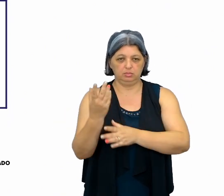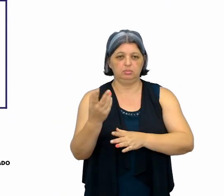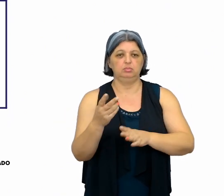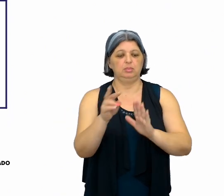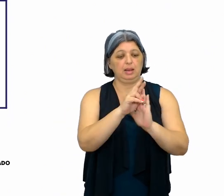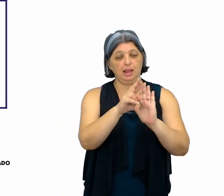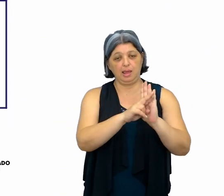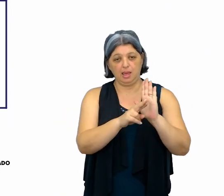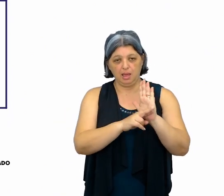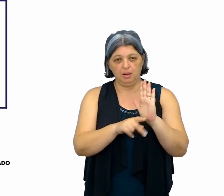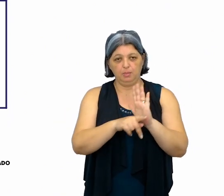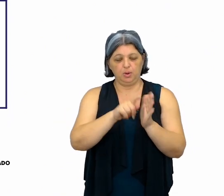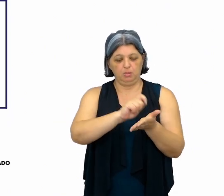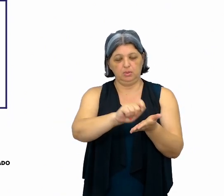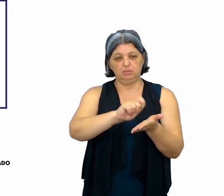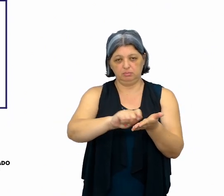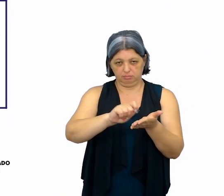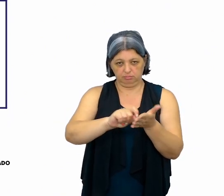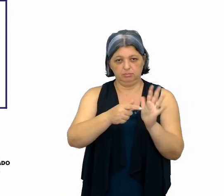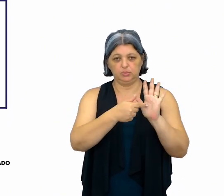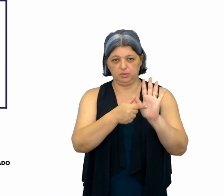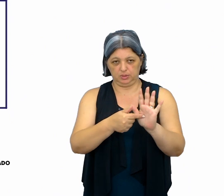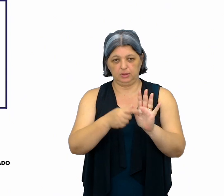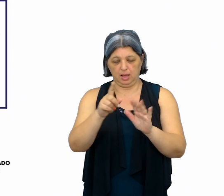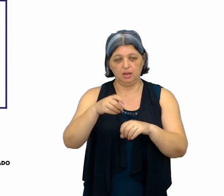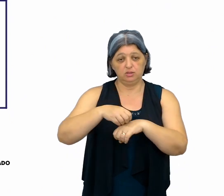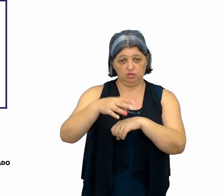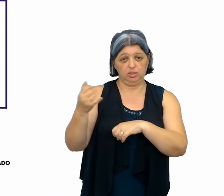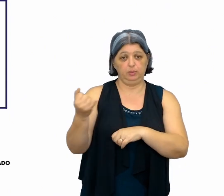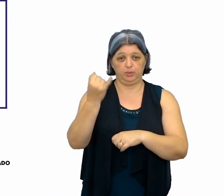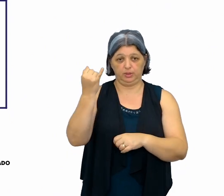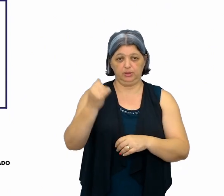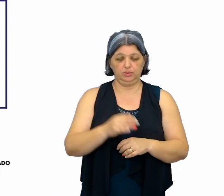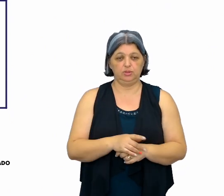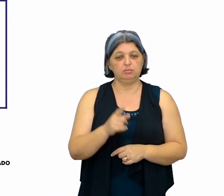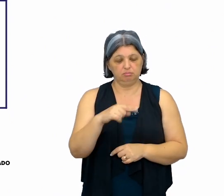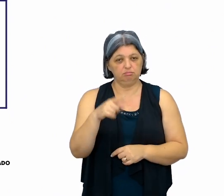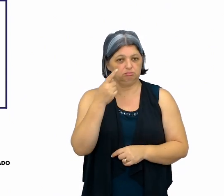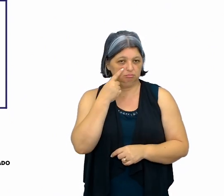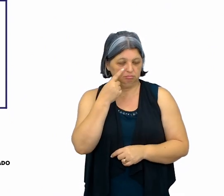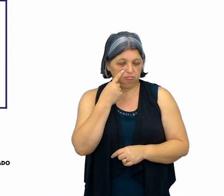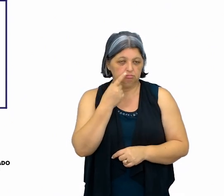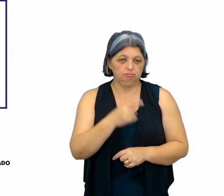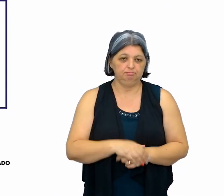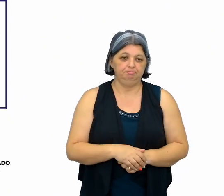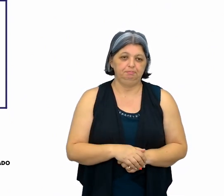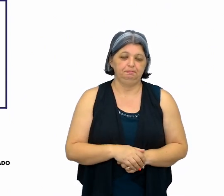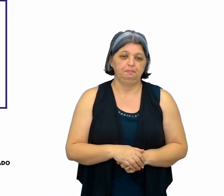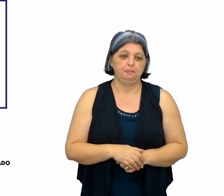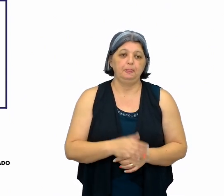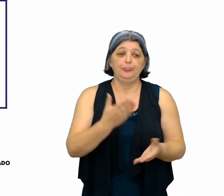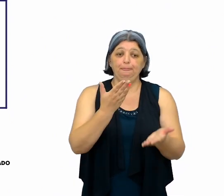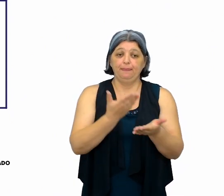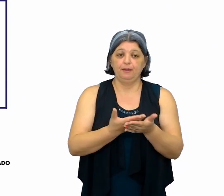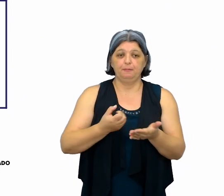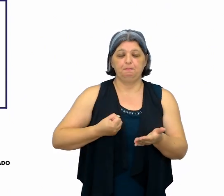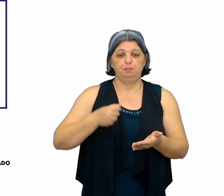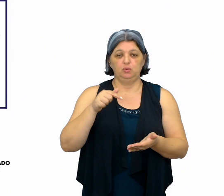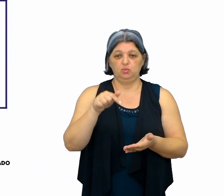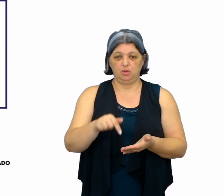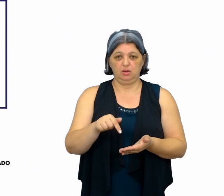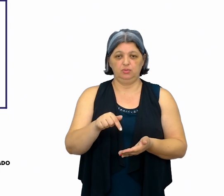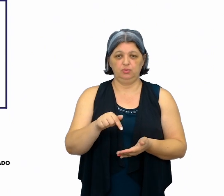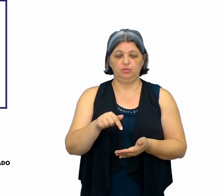regularidades ortográficas exploradas. Essa é uma dica valiosa, viu? Vale a pena conferir. Na aula 7, é